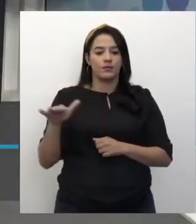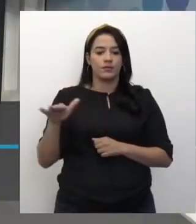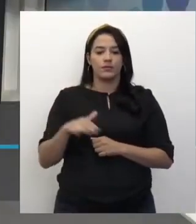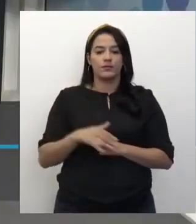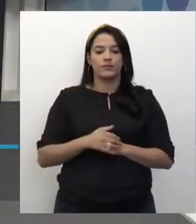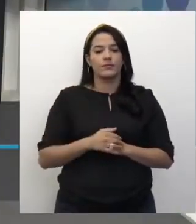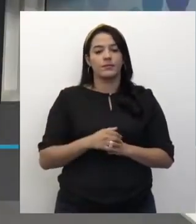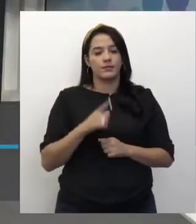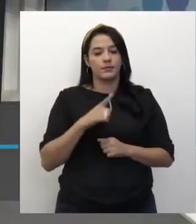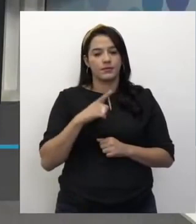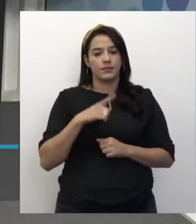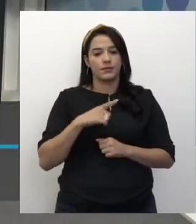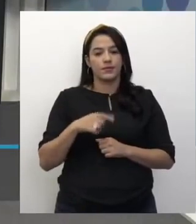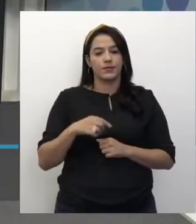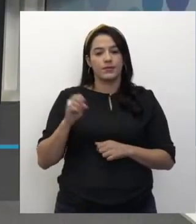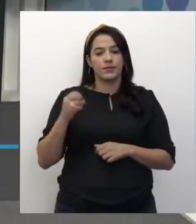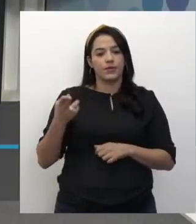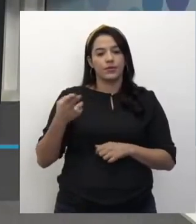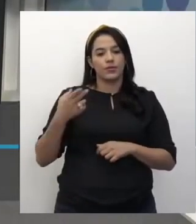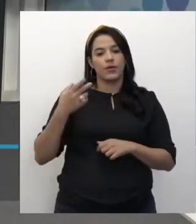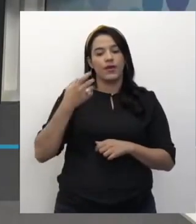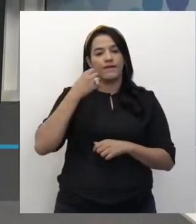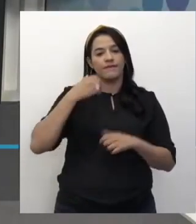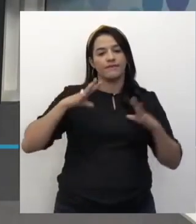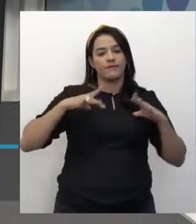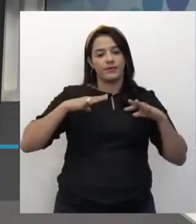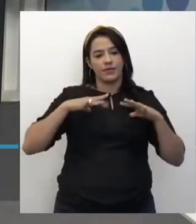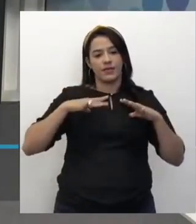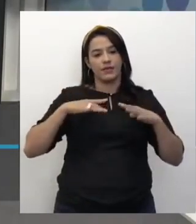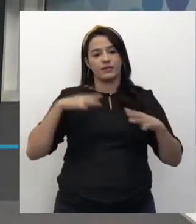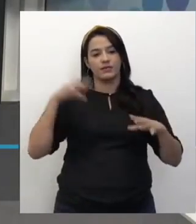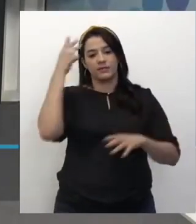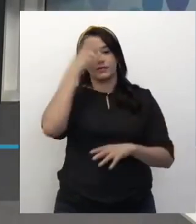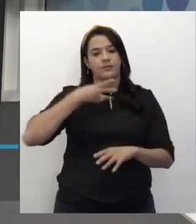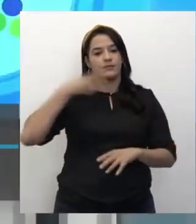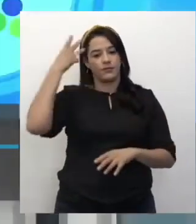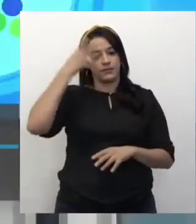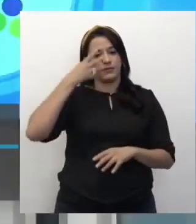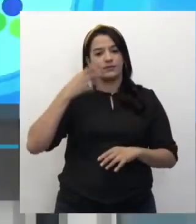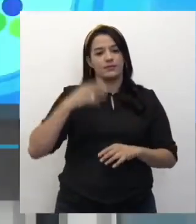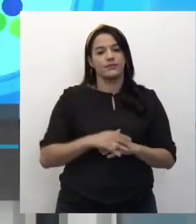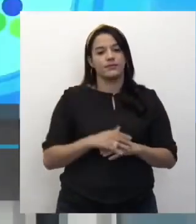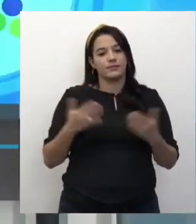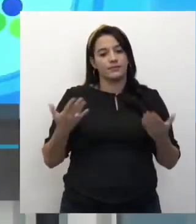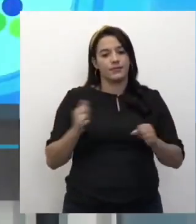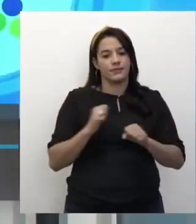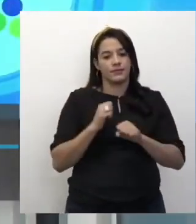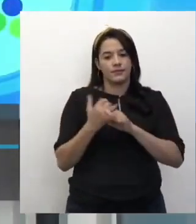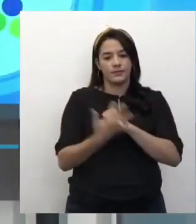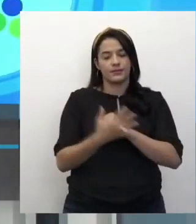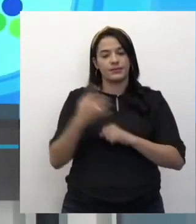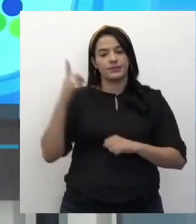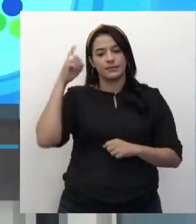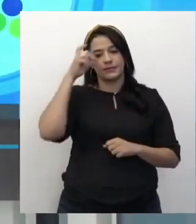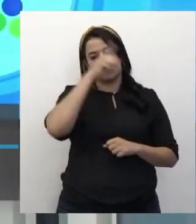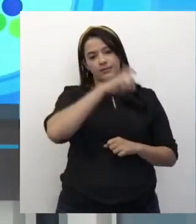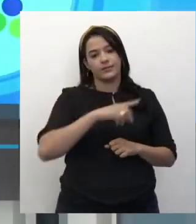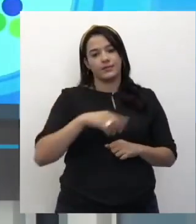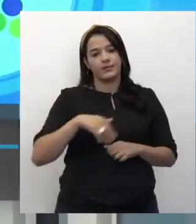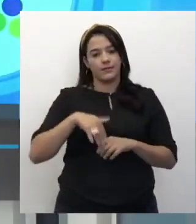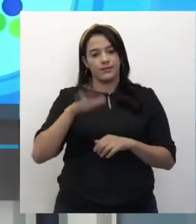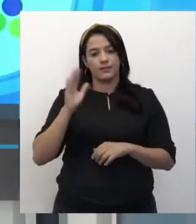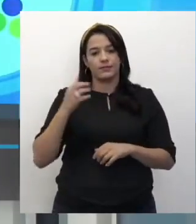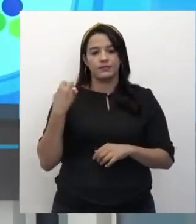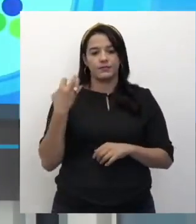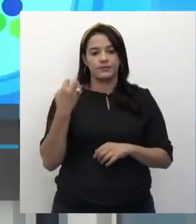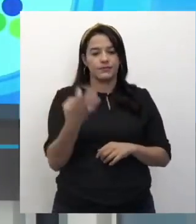Pela Imigrantes, quando não é feriado prolongado, né? Apesar que da aí pandemia. São 3 horas. Apesar da pandemia, né? Aí tá mais difícil aí de